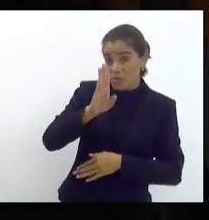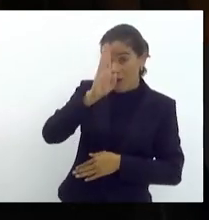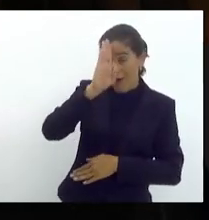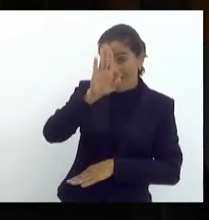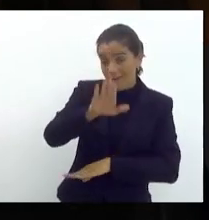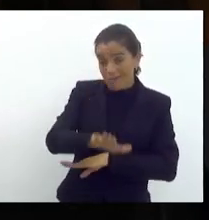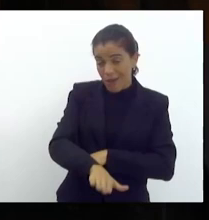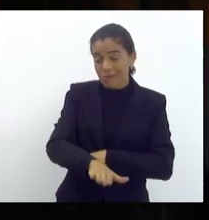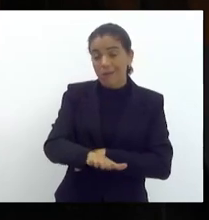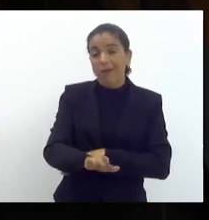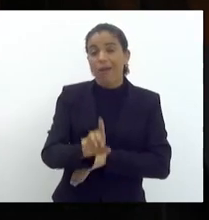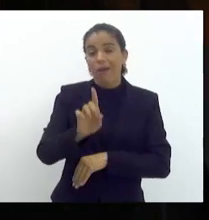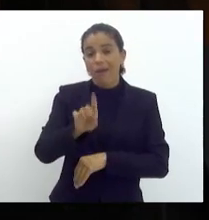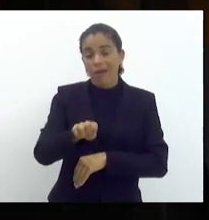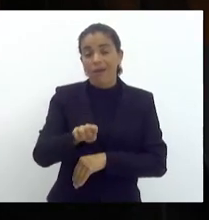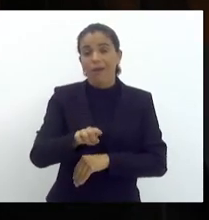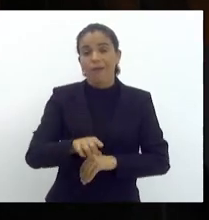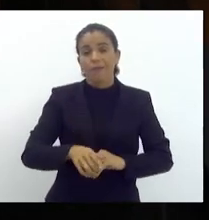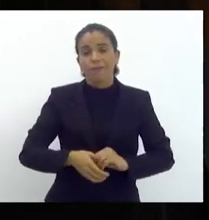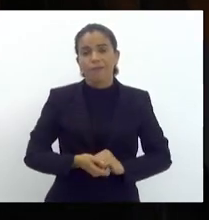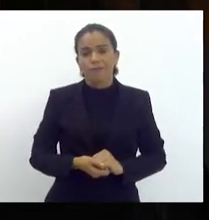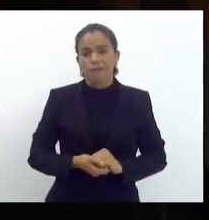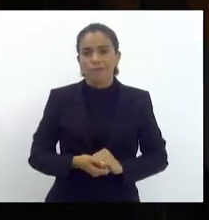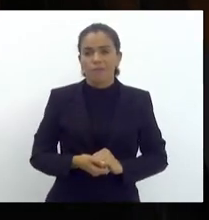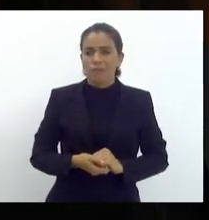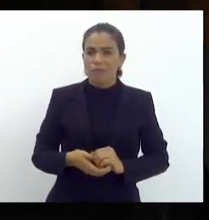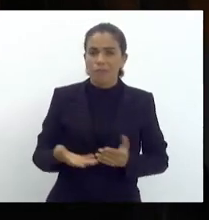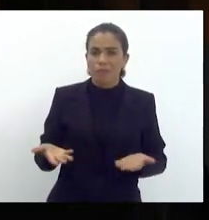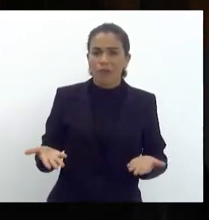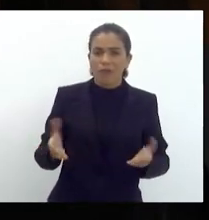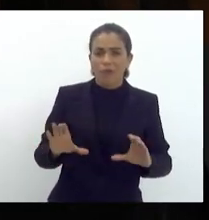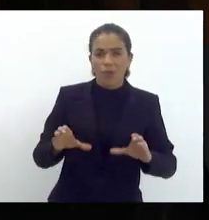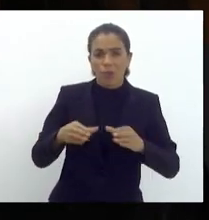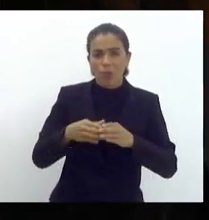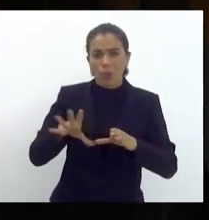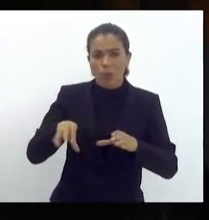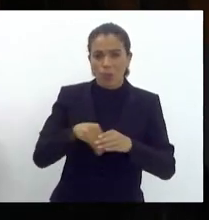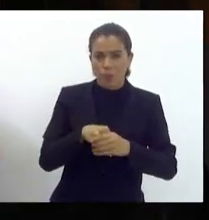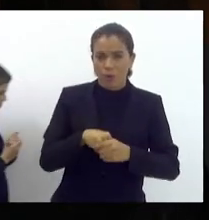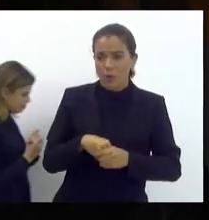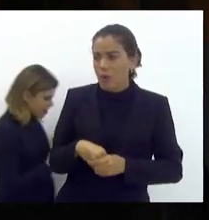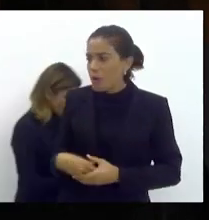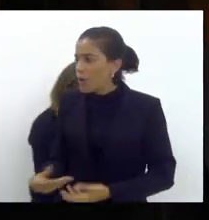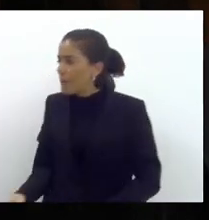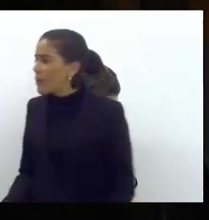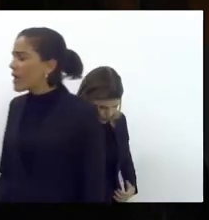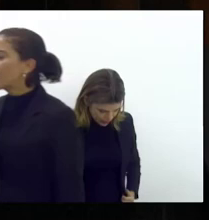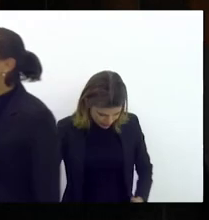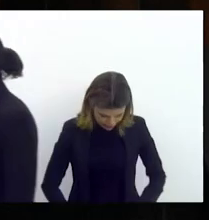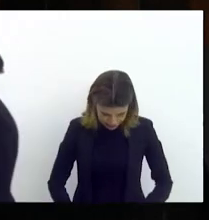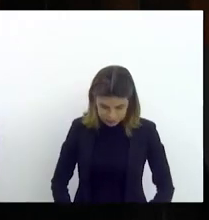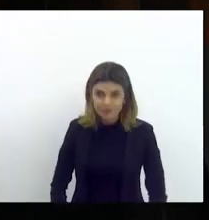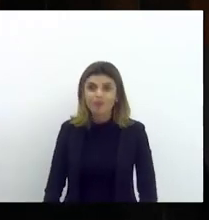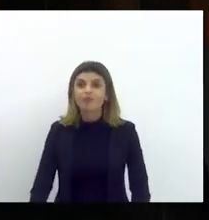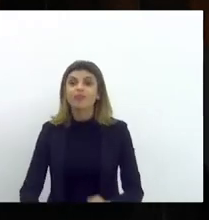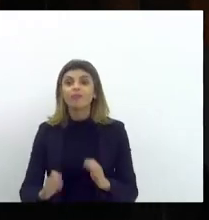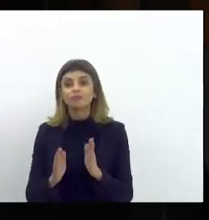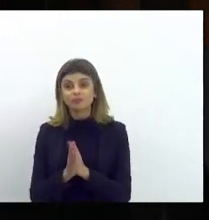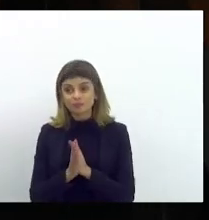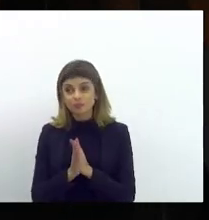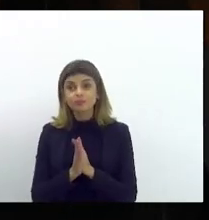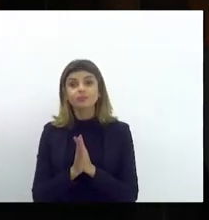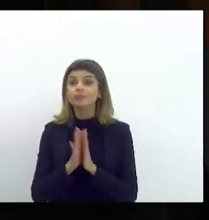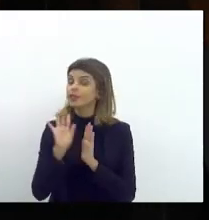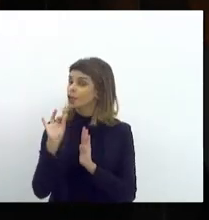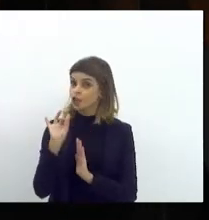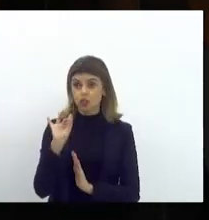é que ele falou que tava nesse grupo mas com nós não fazemos parte ele mandou especificamente não